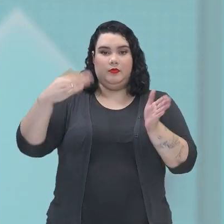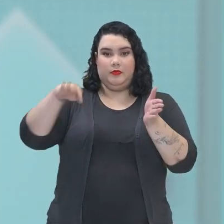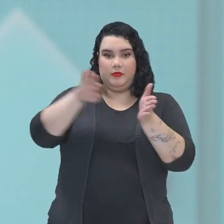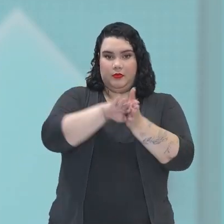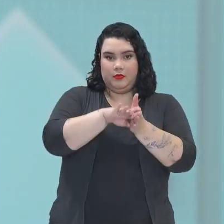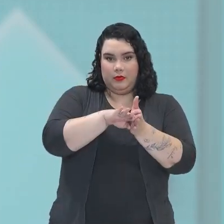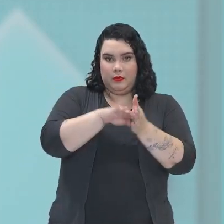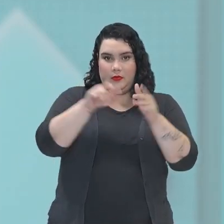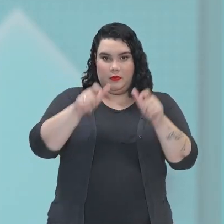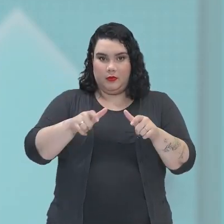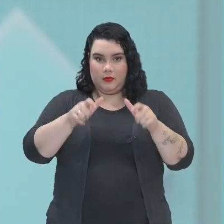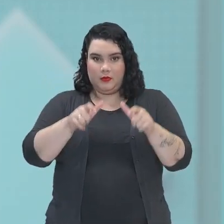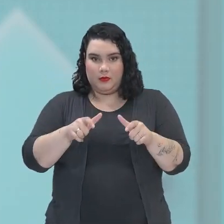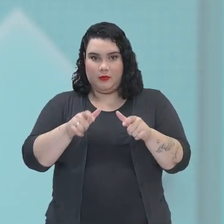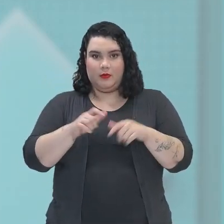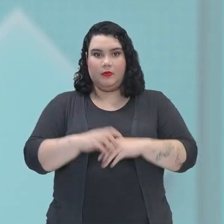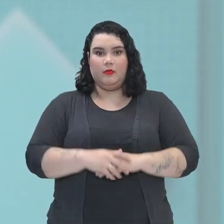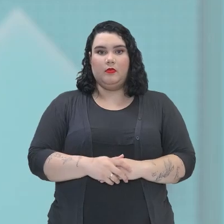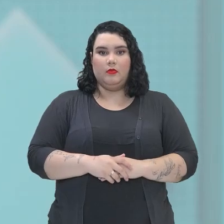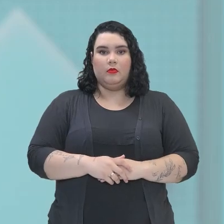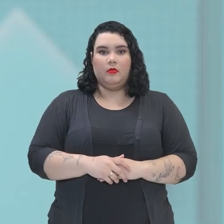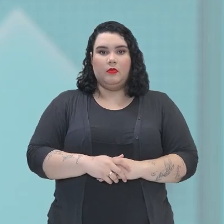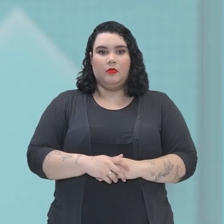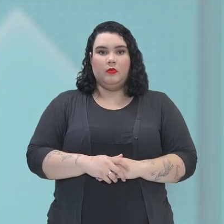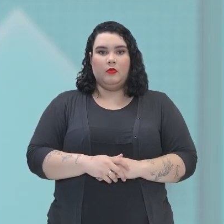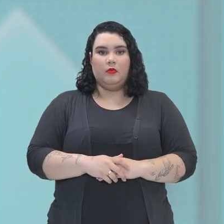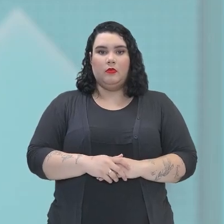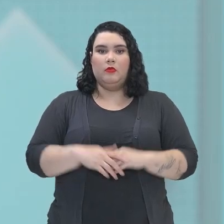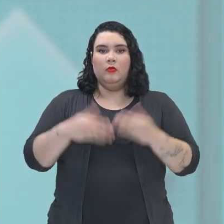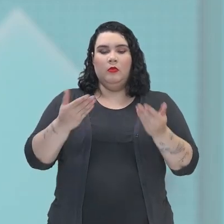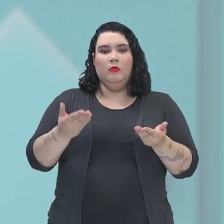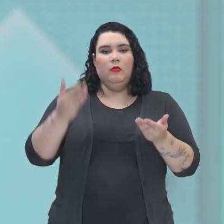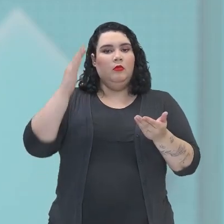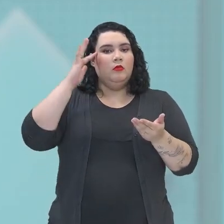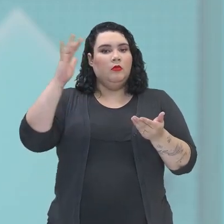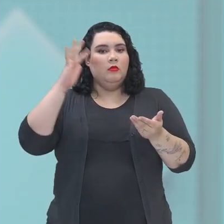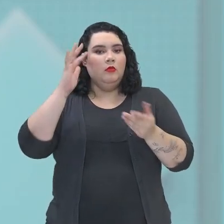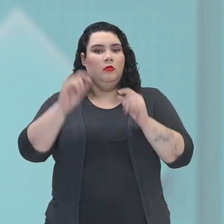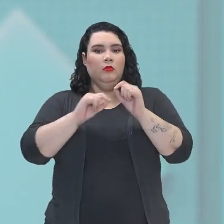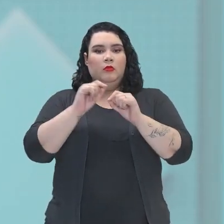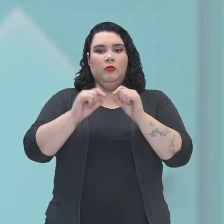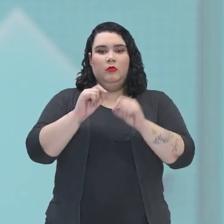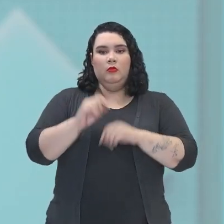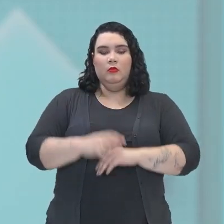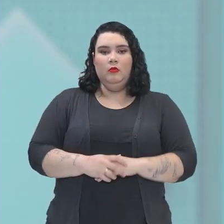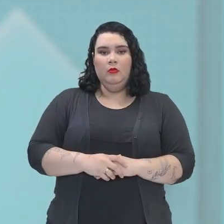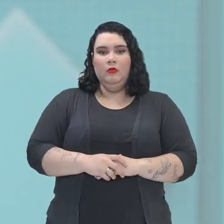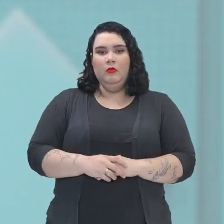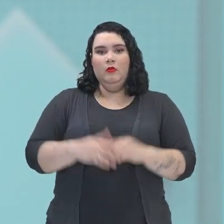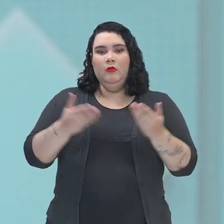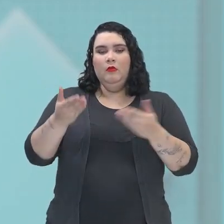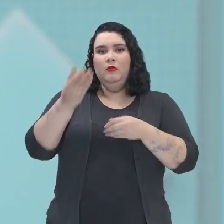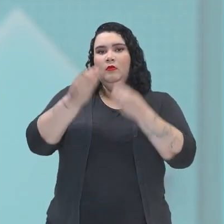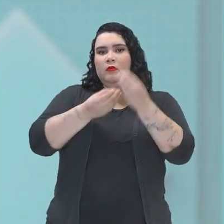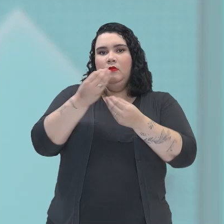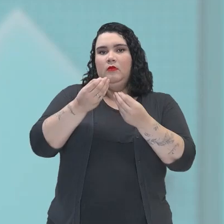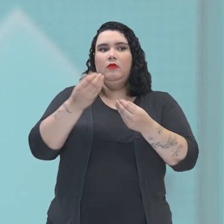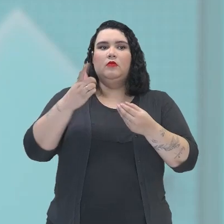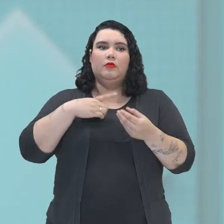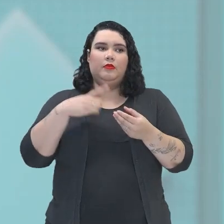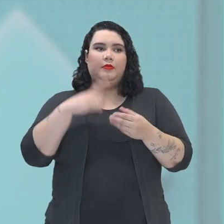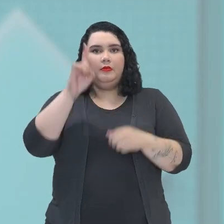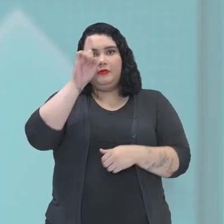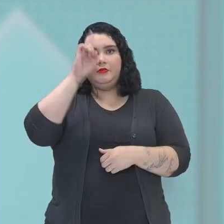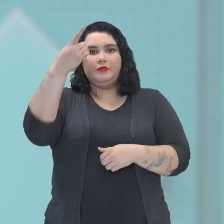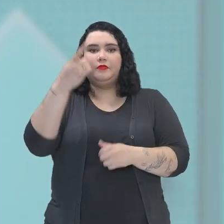de destino, então eles pensavam em gastar esse tempo com alguma coisa divertida,